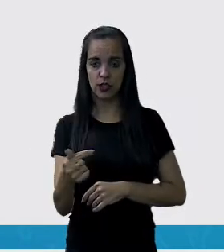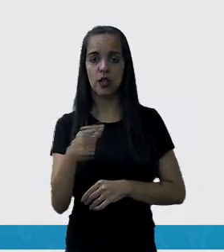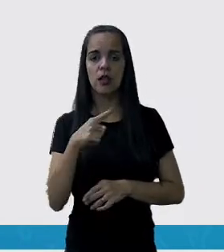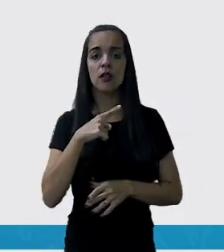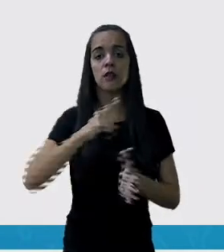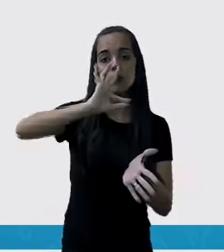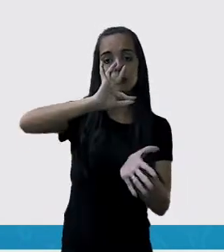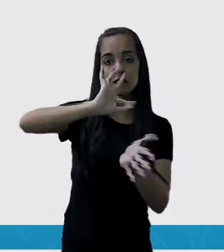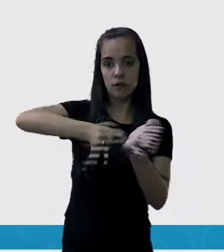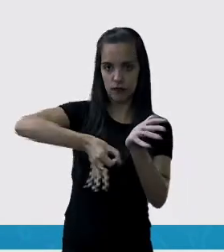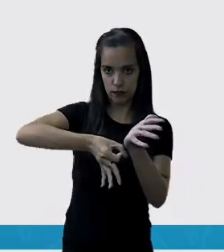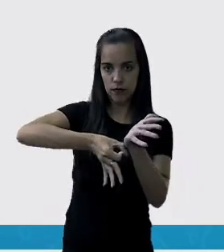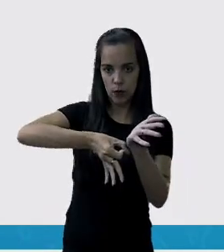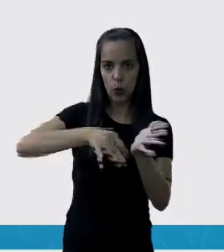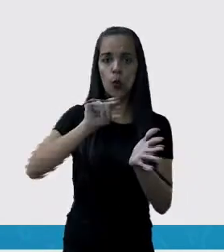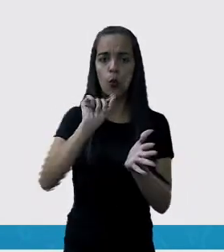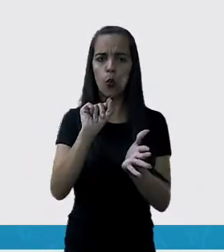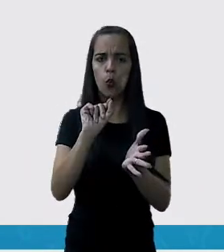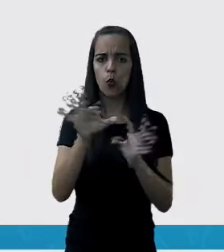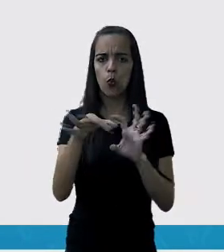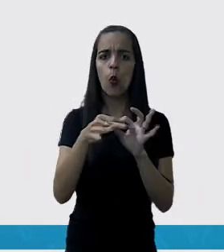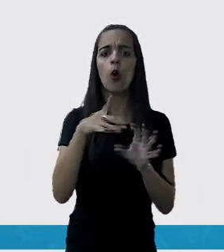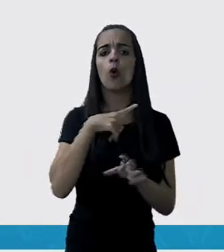1957, o Tratado de Roma